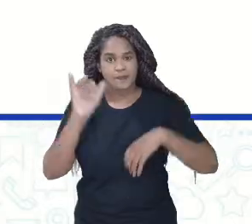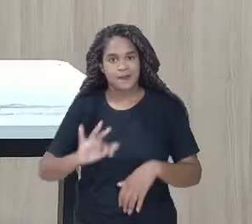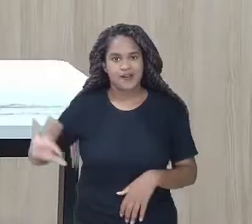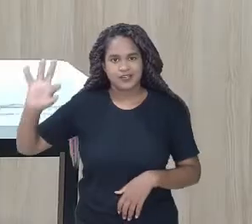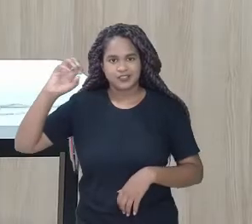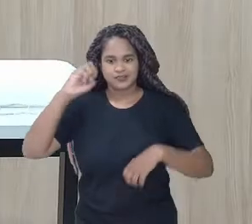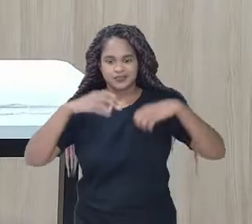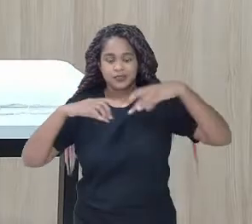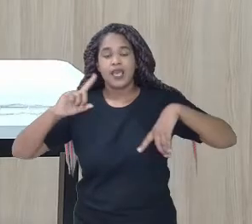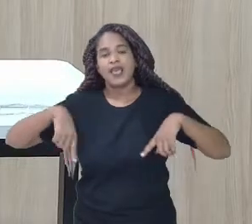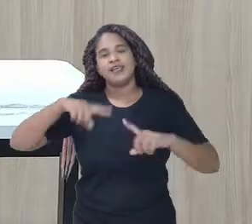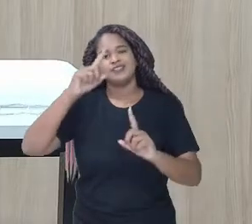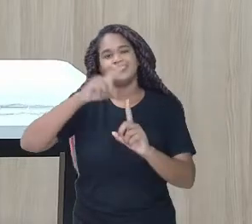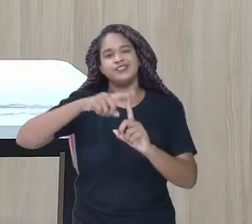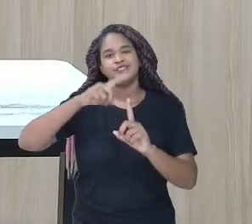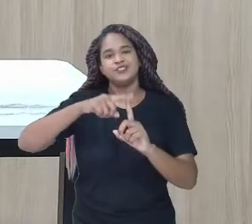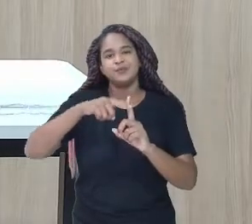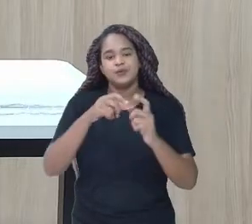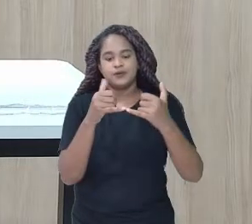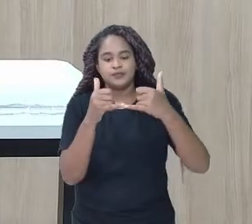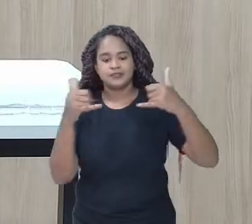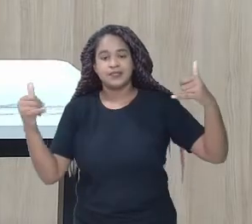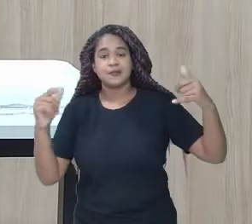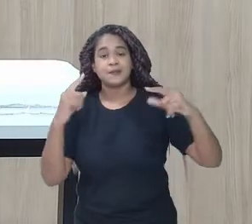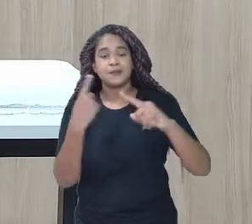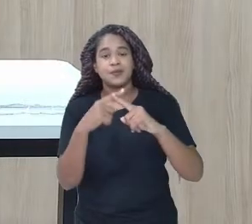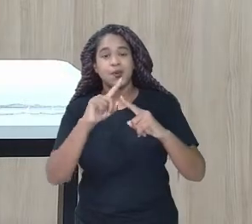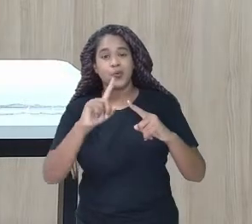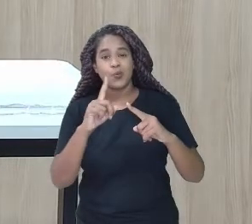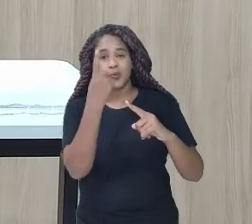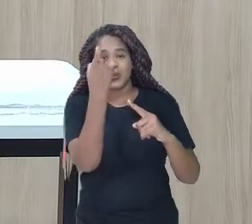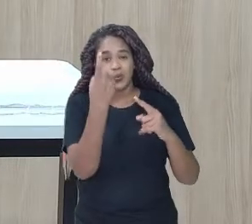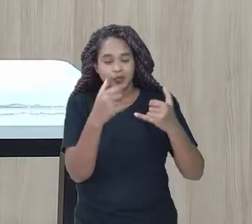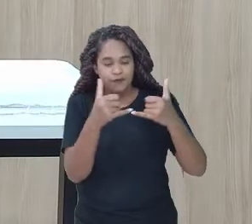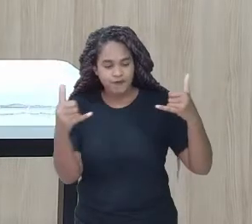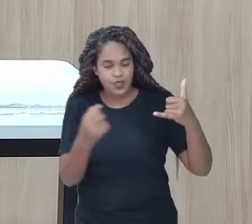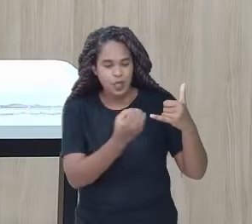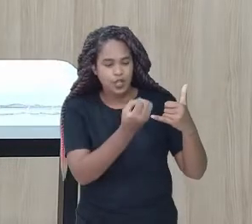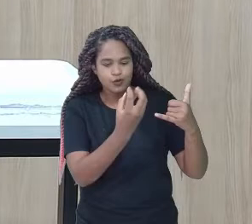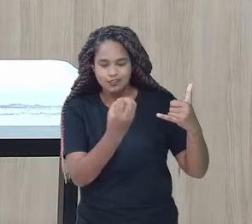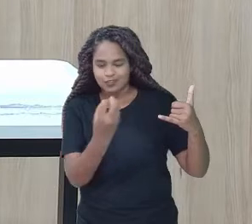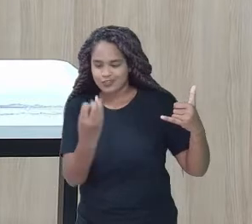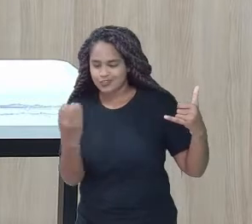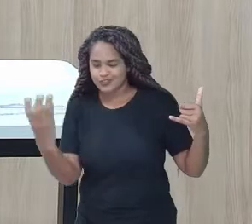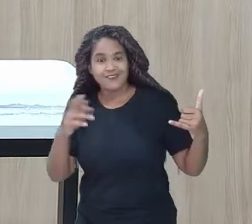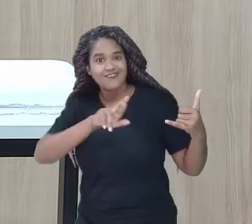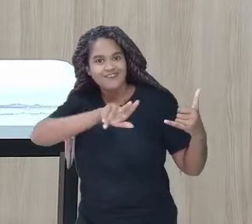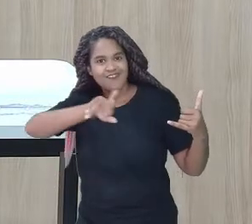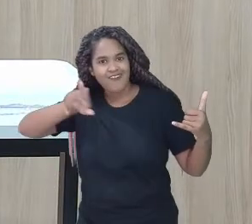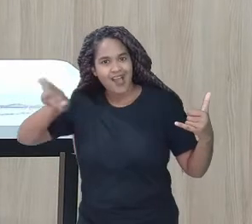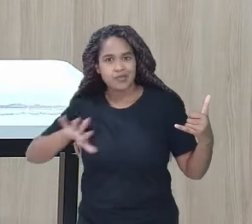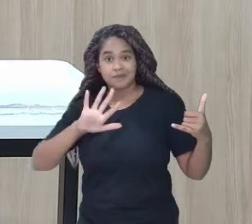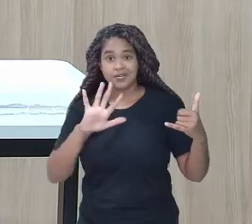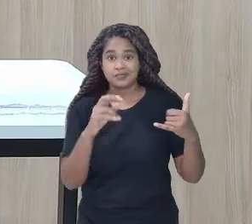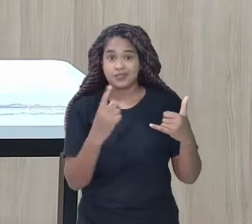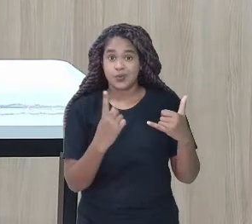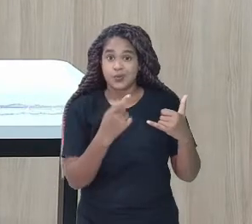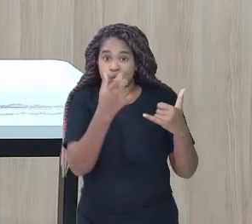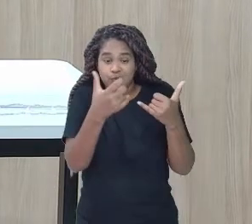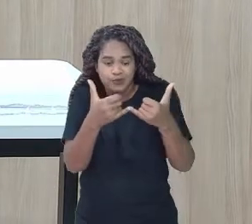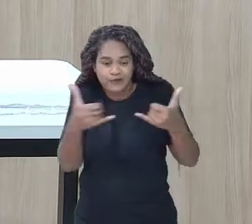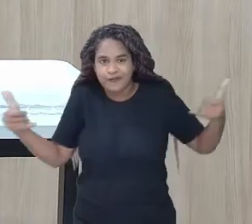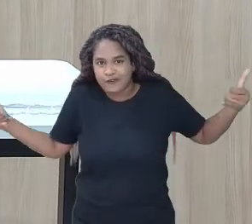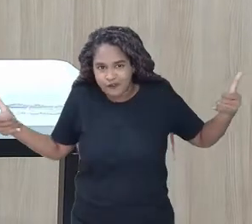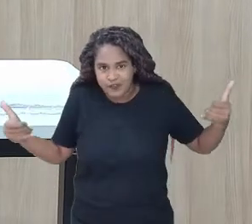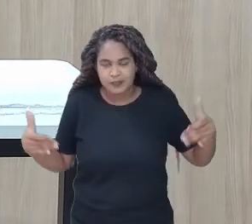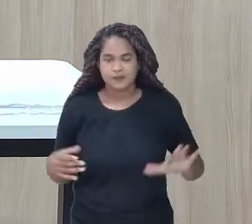em série, porque ele é ligado a um mesmo fio. Se vocês tiverem em casa aí um